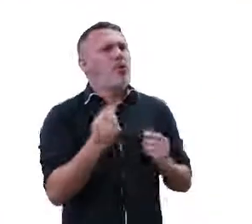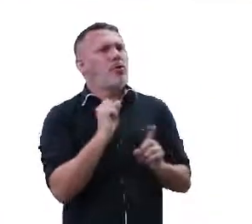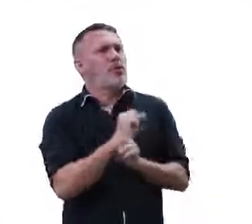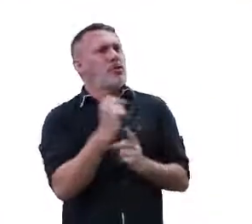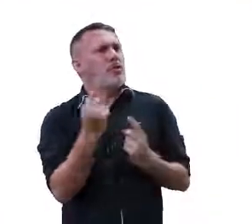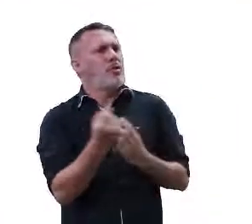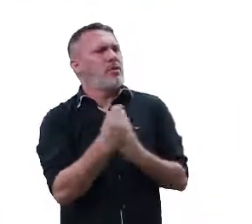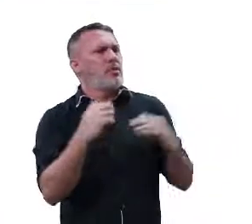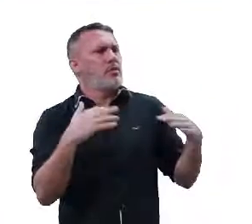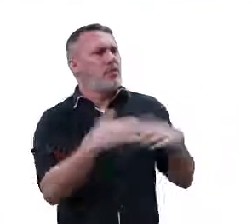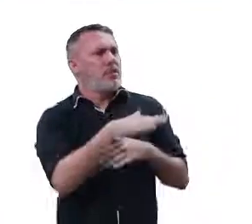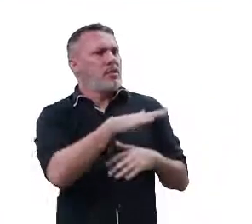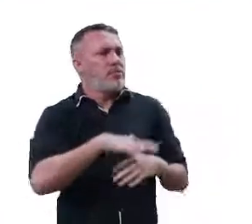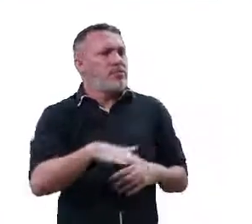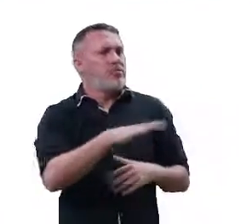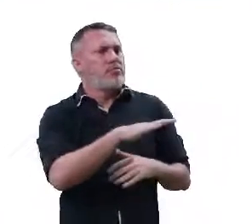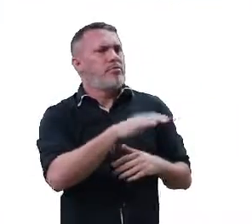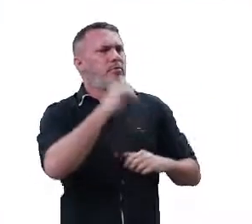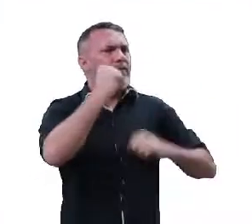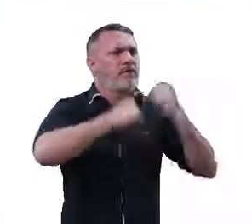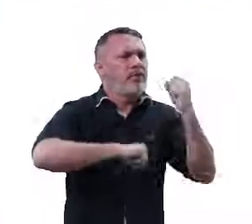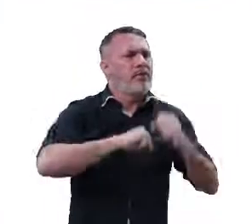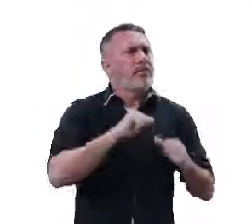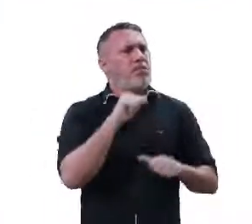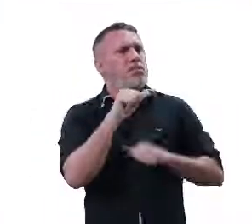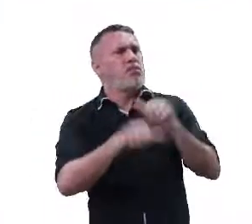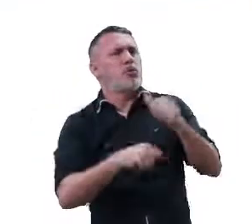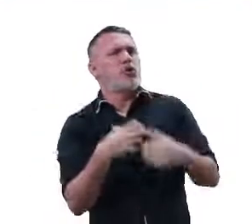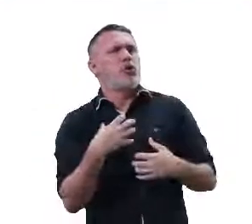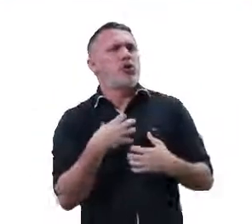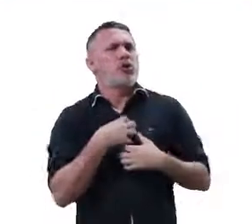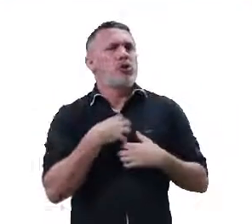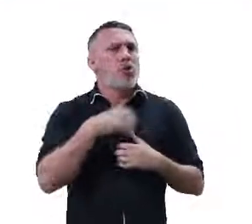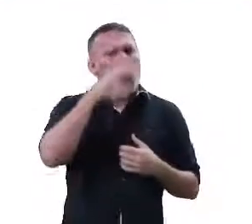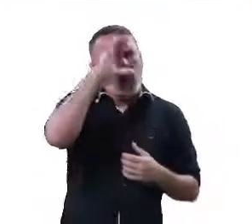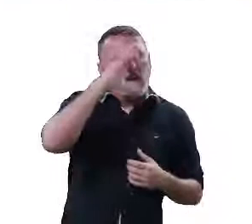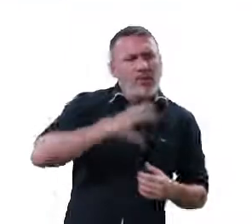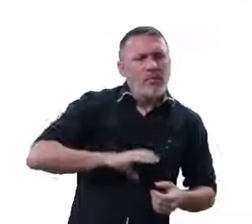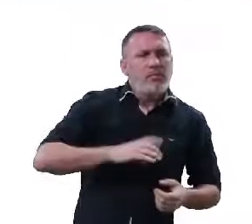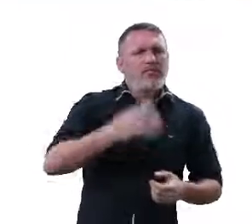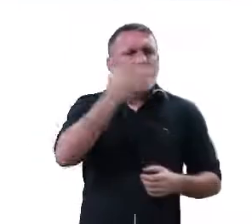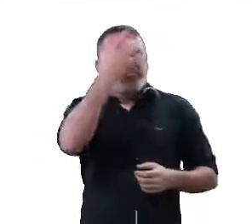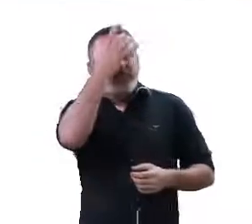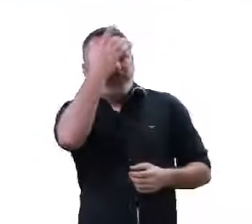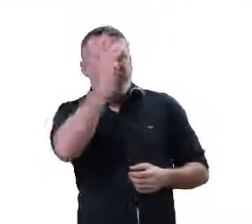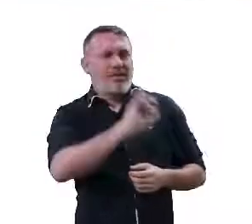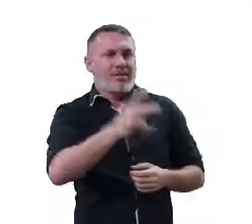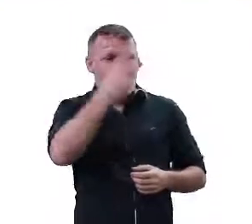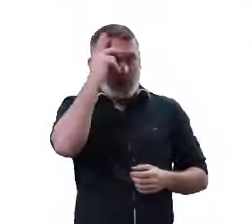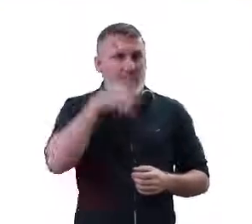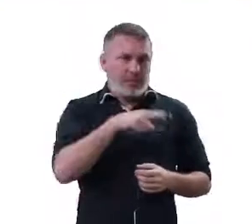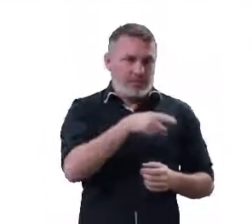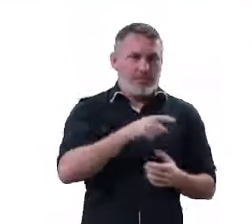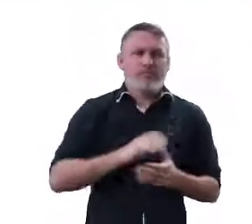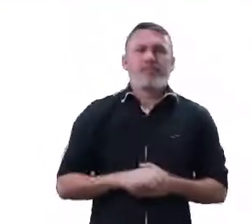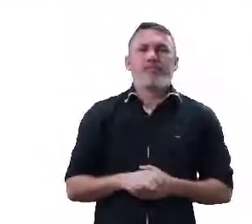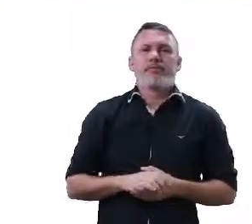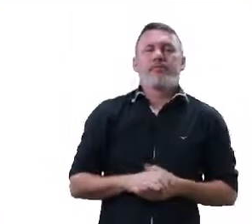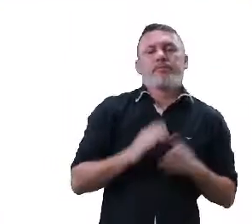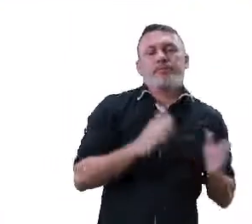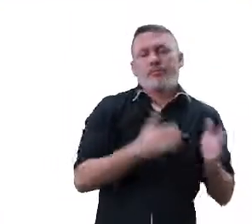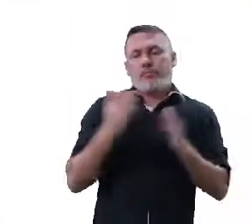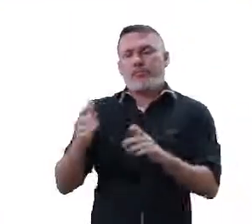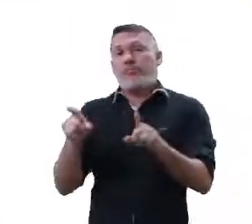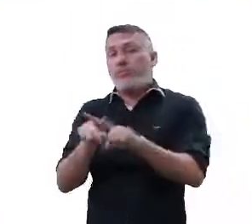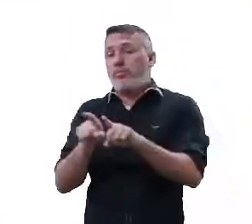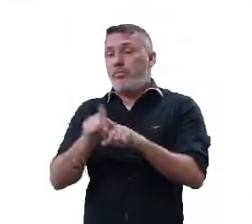nessas sociedades urbano-industriais em virtude dessas mudanças de comportamento, certo? Então, isso é um dado. Outra coisa